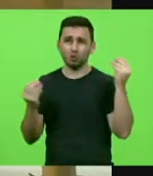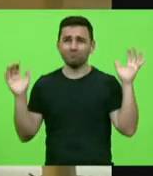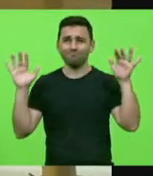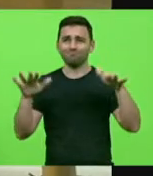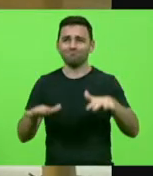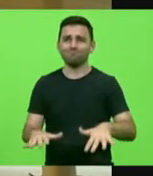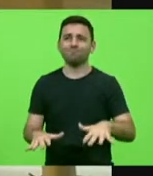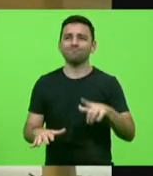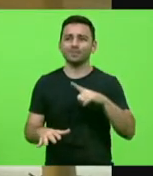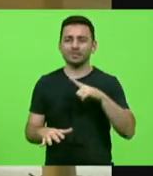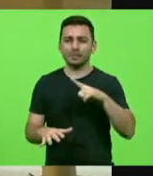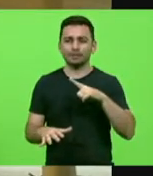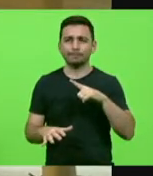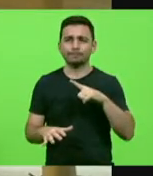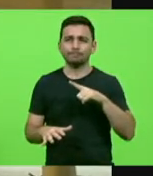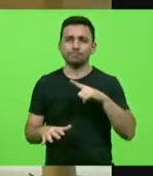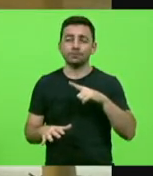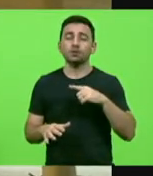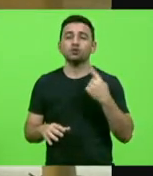tivemos a oportunidade de acompanhar